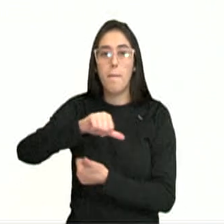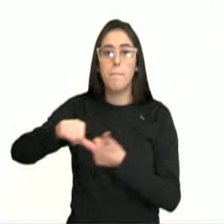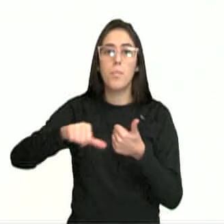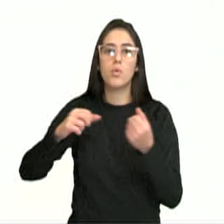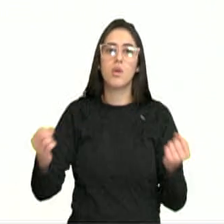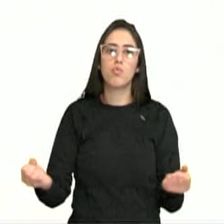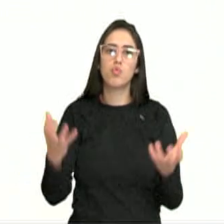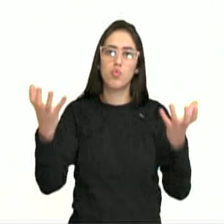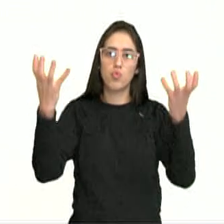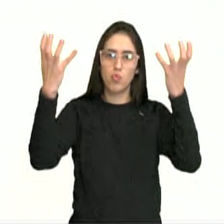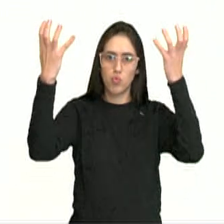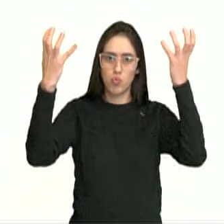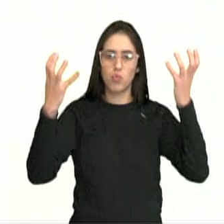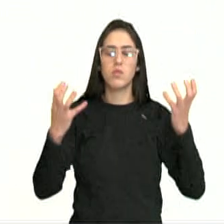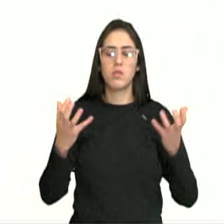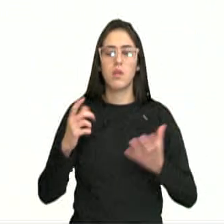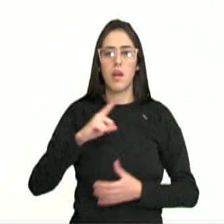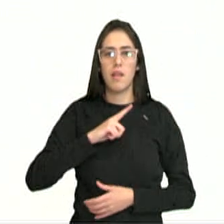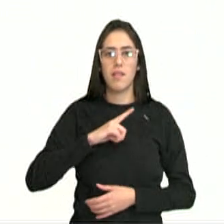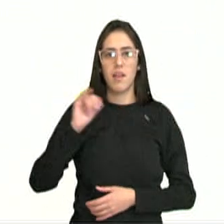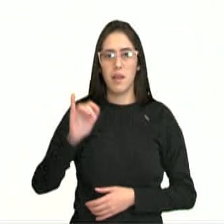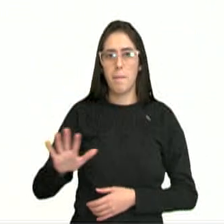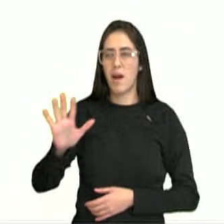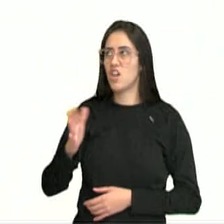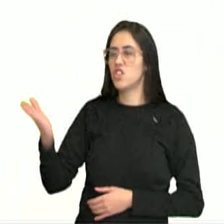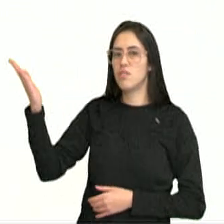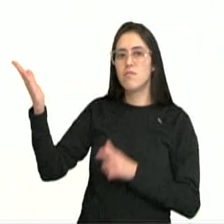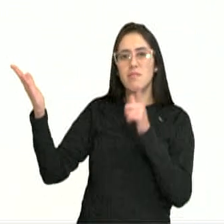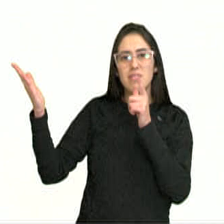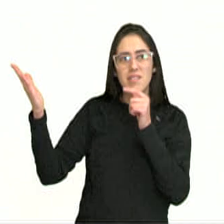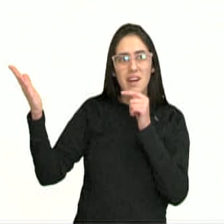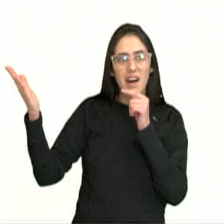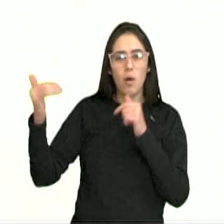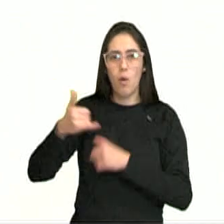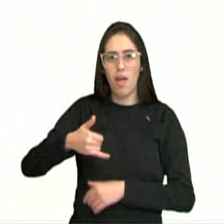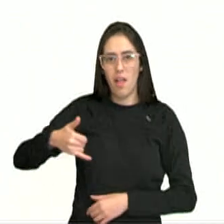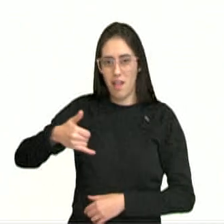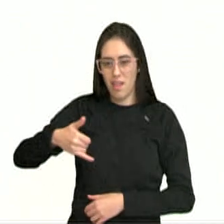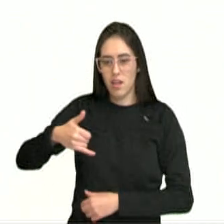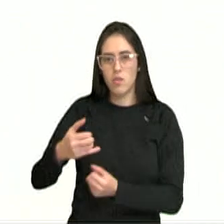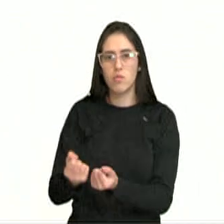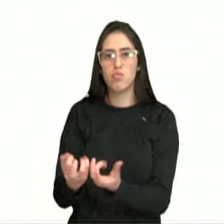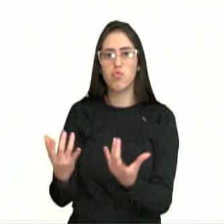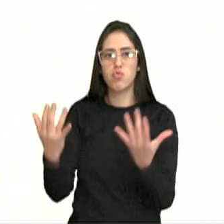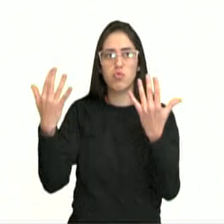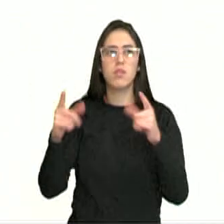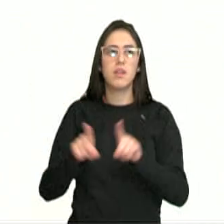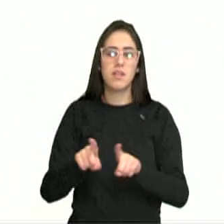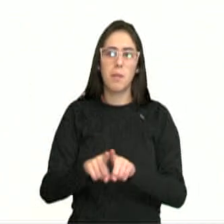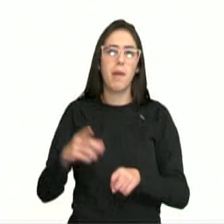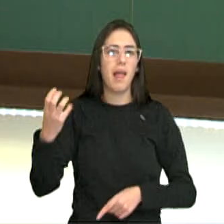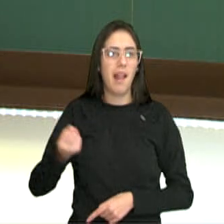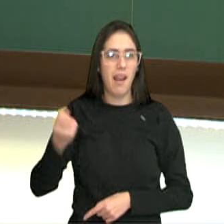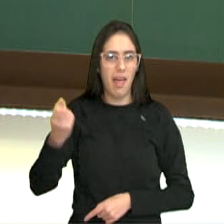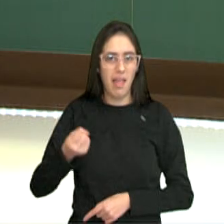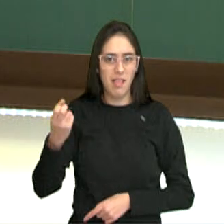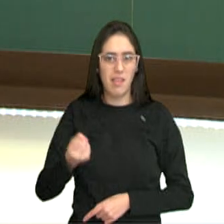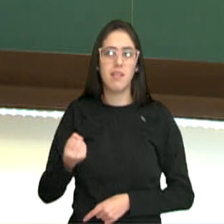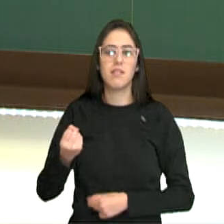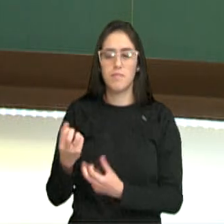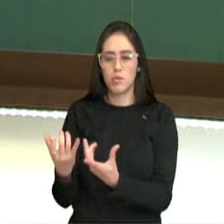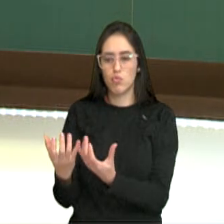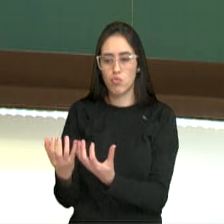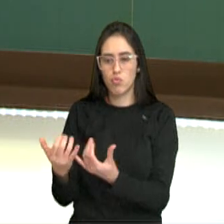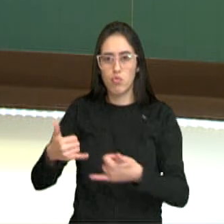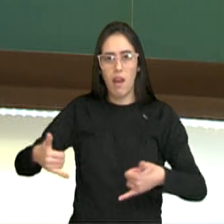o estado de vapor. E aí temos aqui a ebulição da água e a ebulição do leite para representar essa passagem do